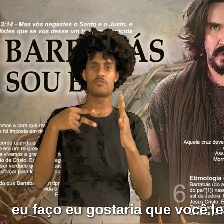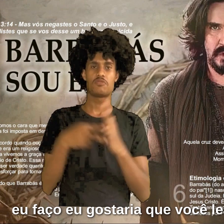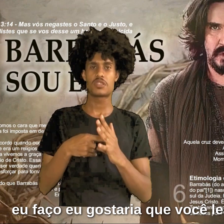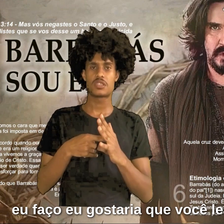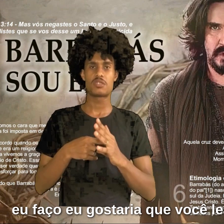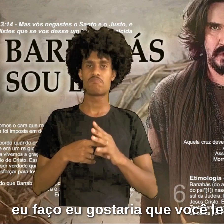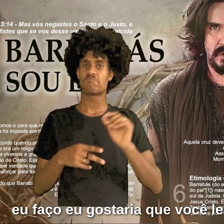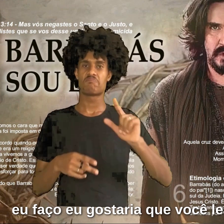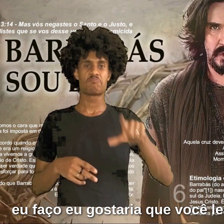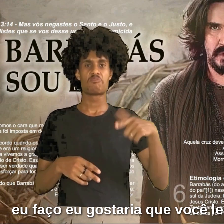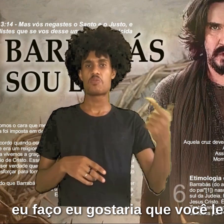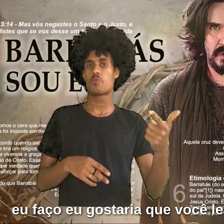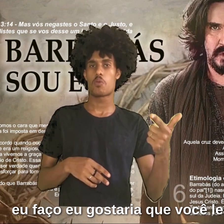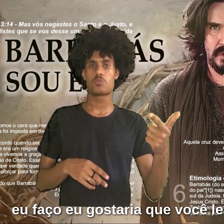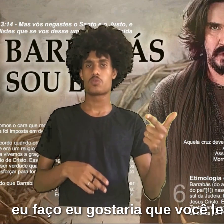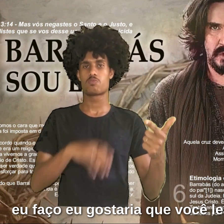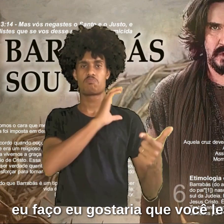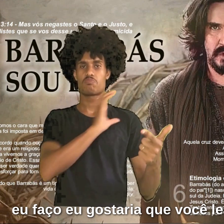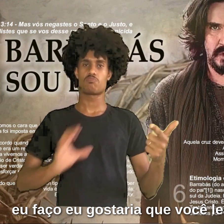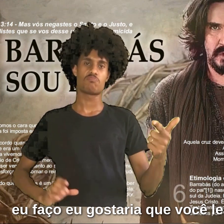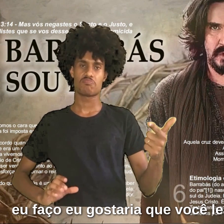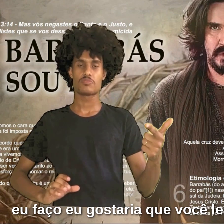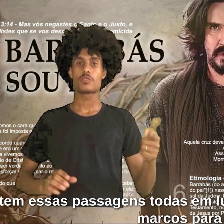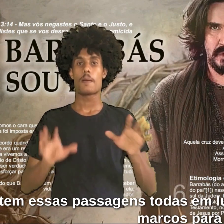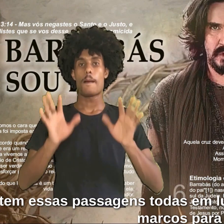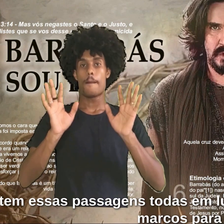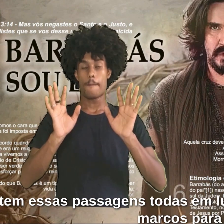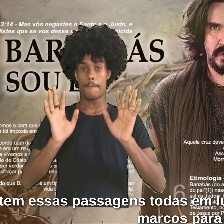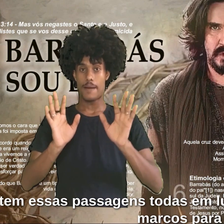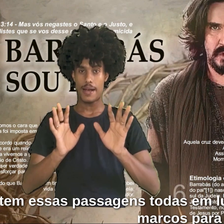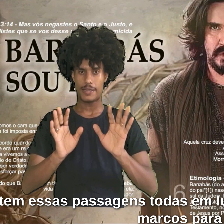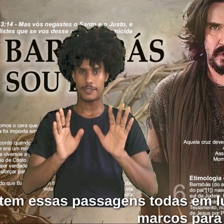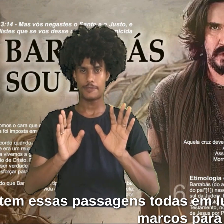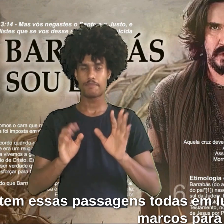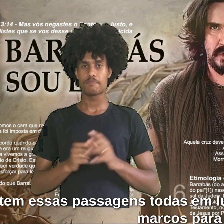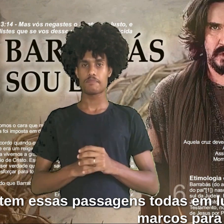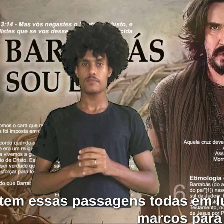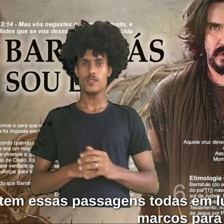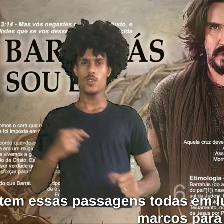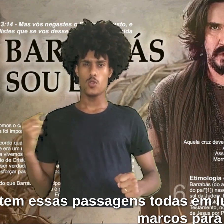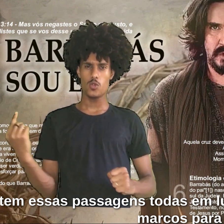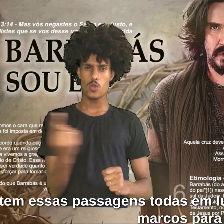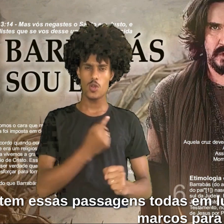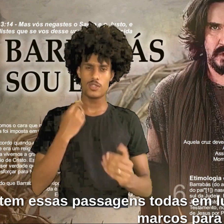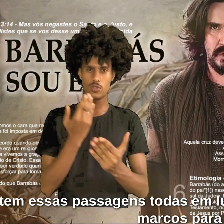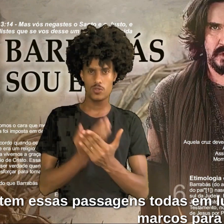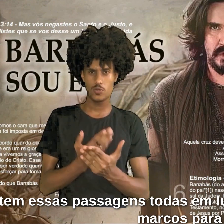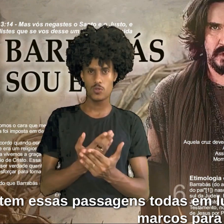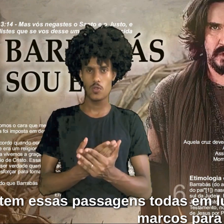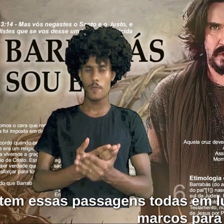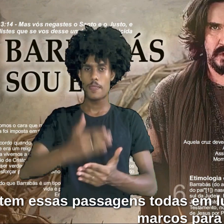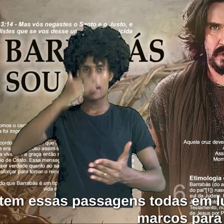que eu faço. Eu gostaria que você lesse essa perícope aqui. Tem essas passagens todas em Lucas 23, 18, João, Mateus e